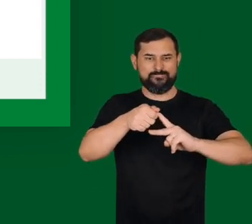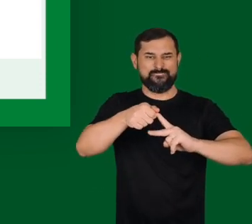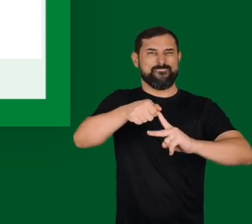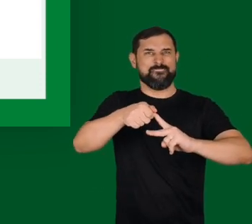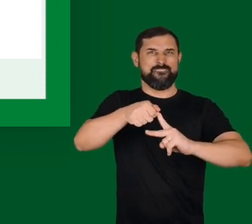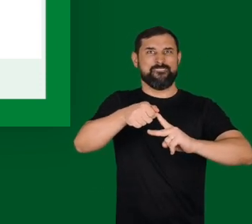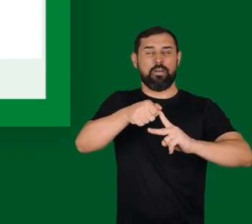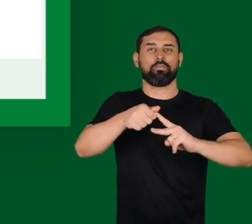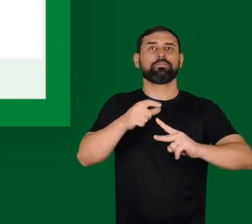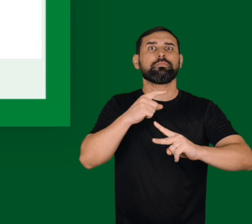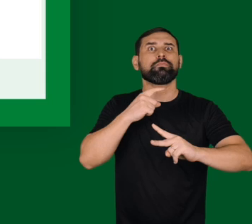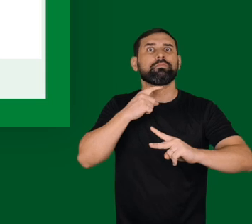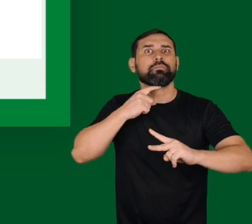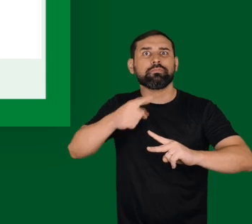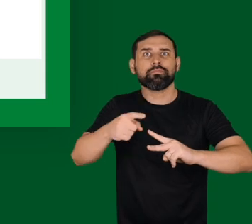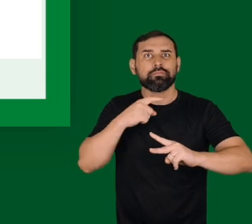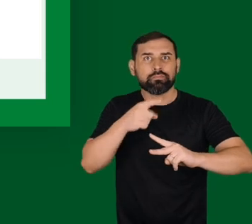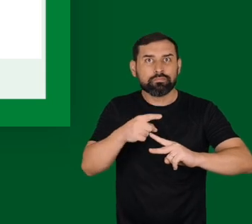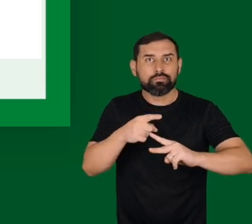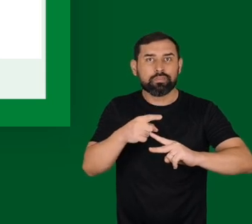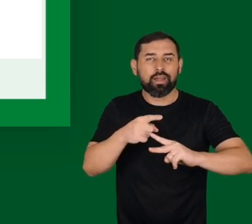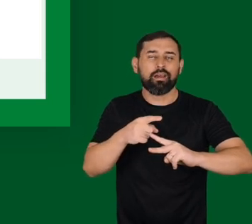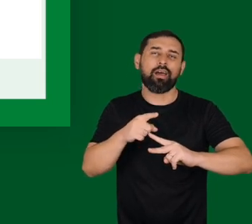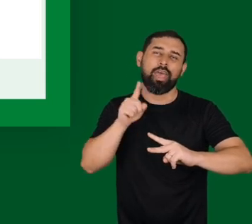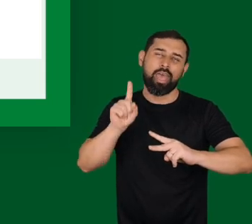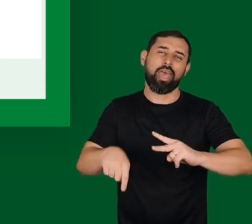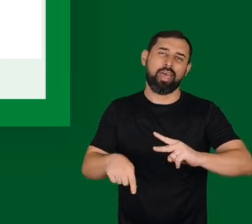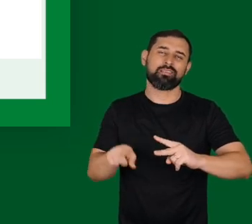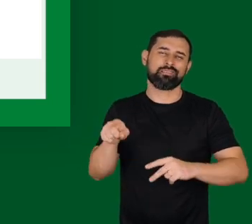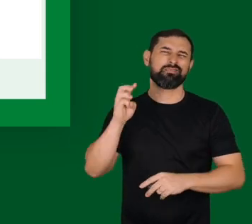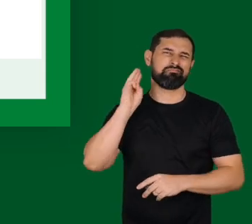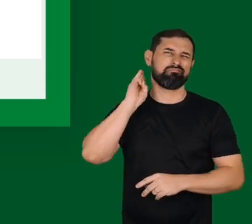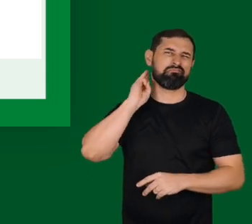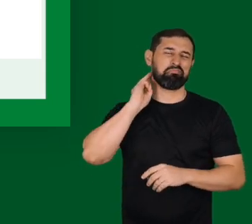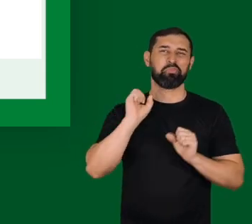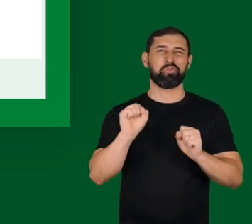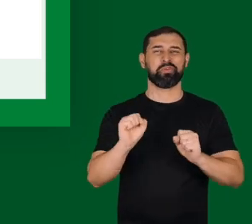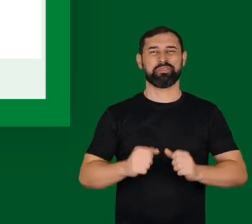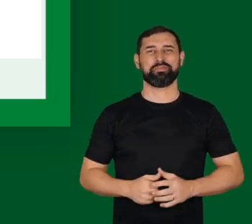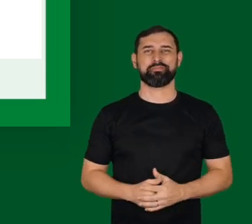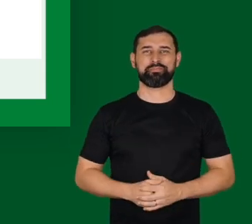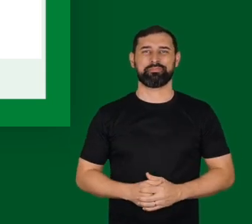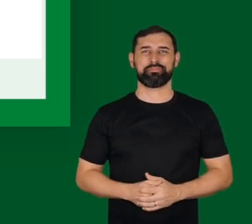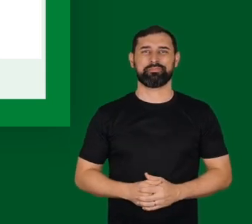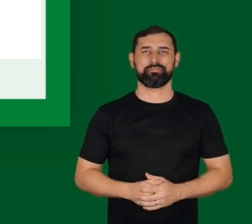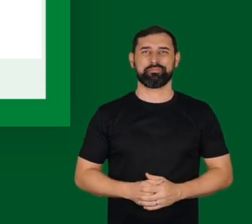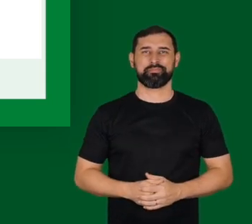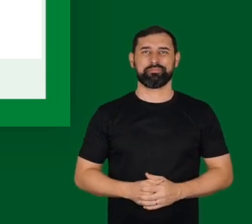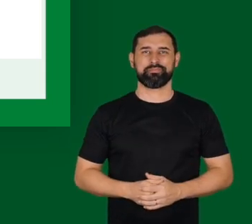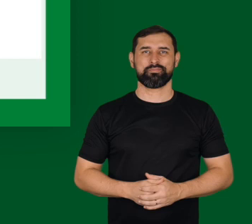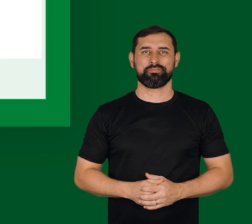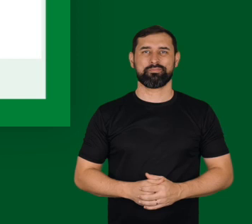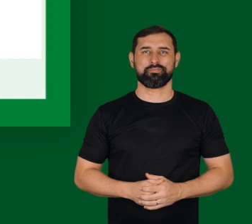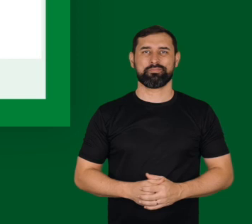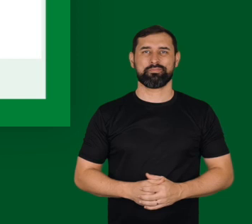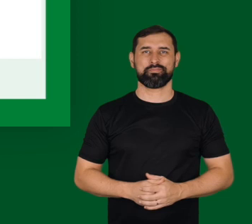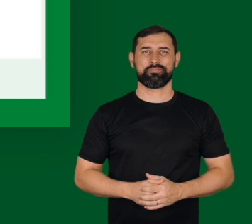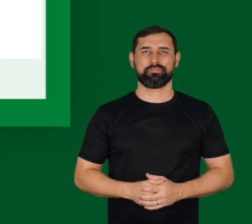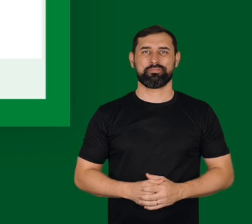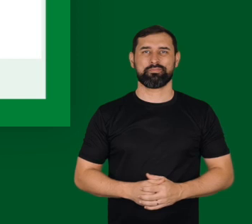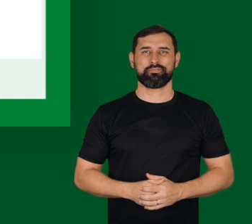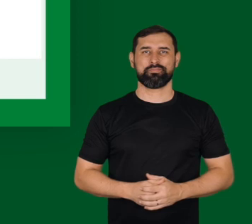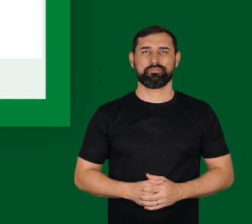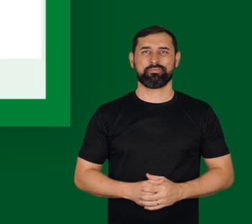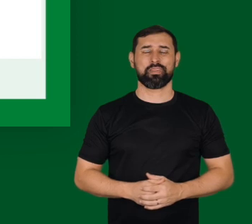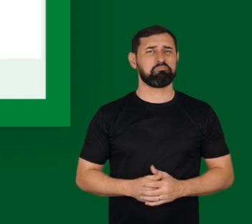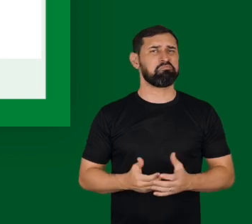com febre vai convulsionar toda vez que fizer febre. Então, se a gente lembrar que as crianças até